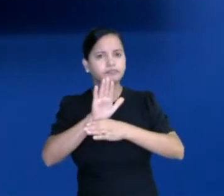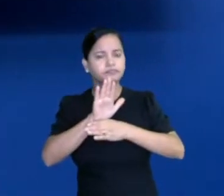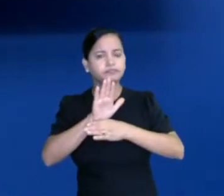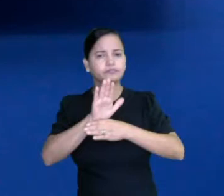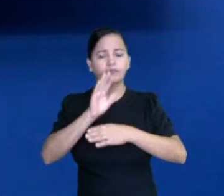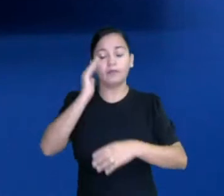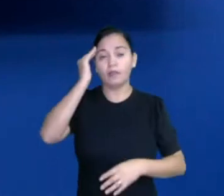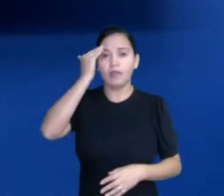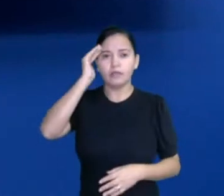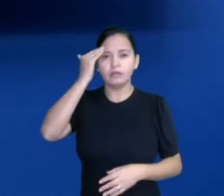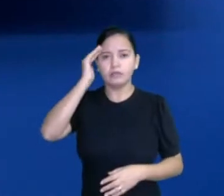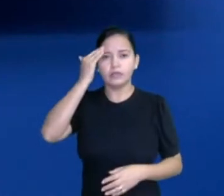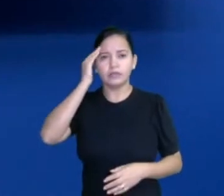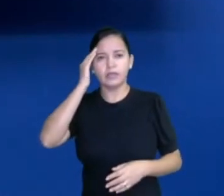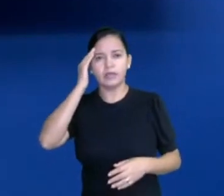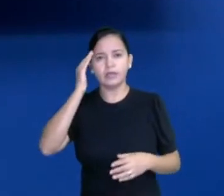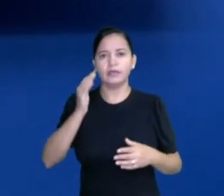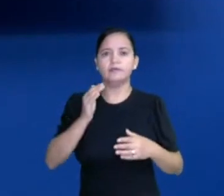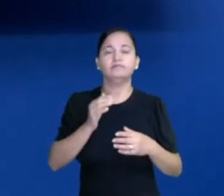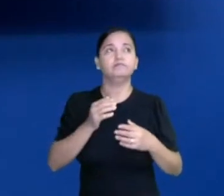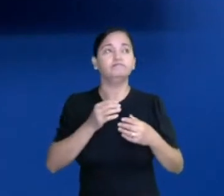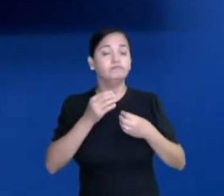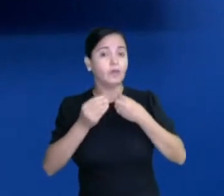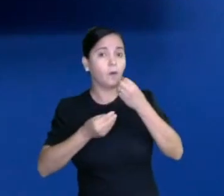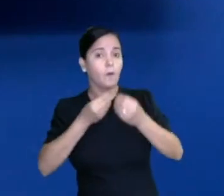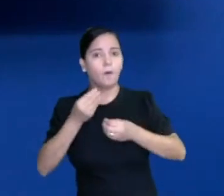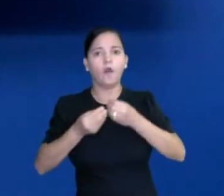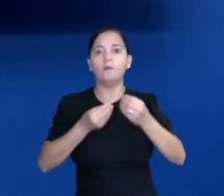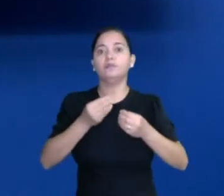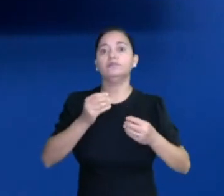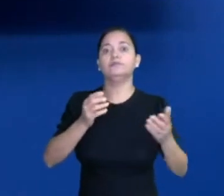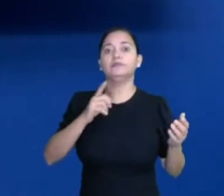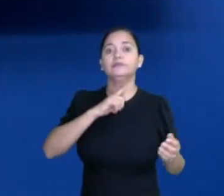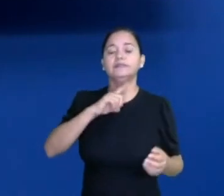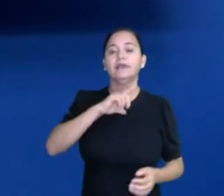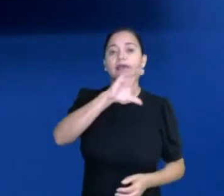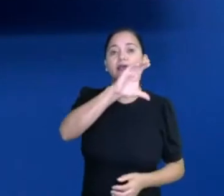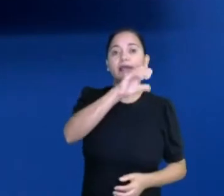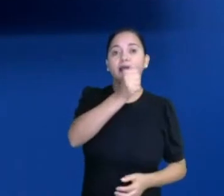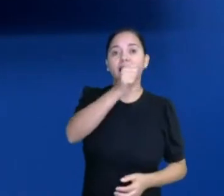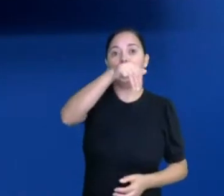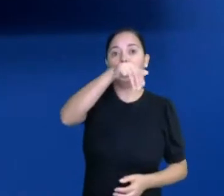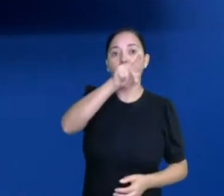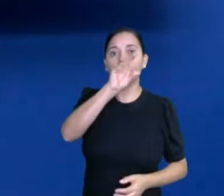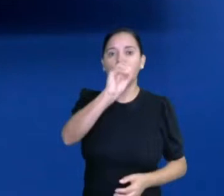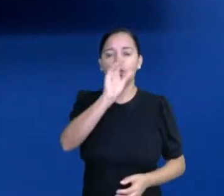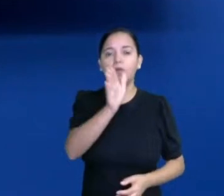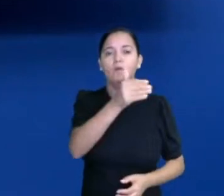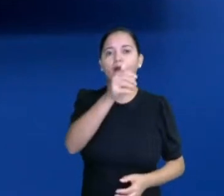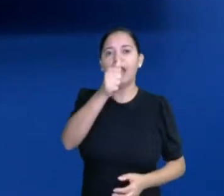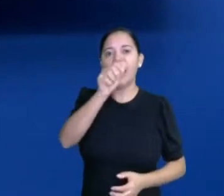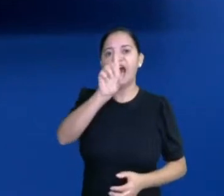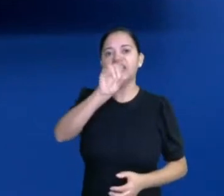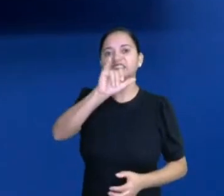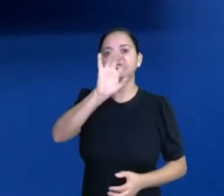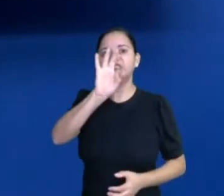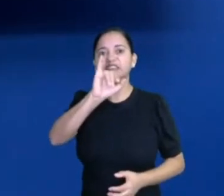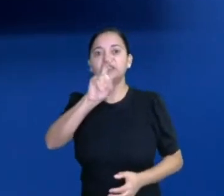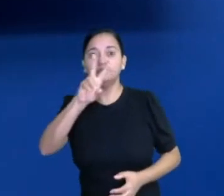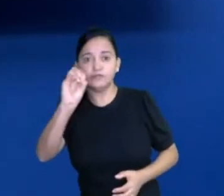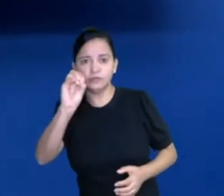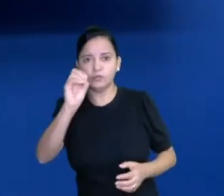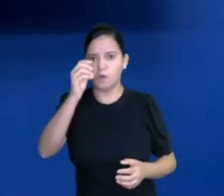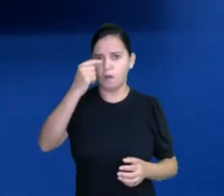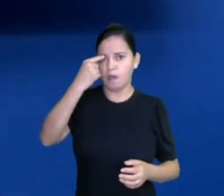gente entender os problemas do campo aditivo, a gente precisa entender as ideias que estão